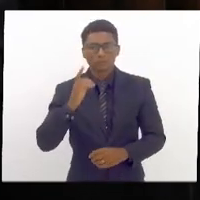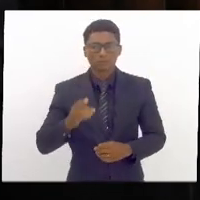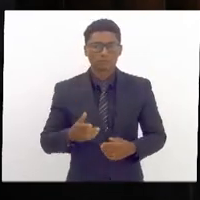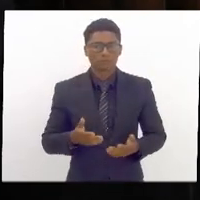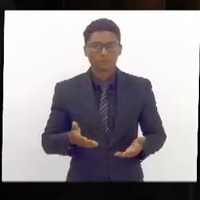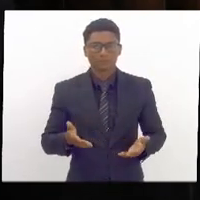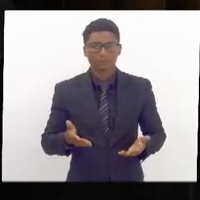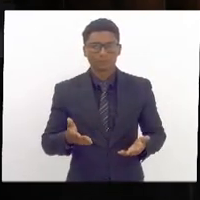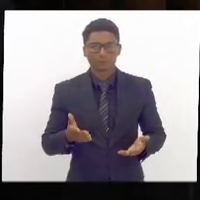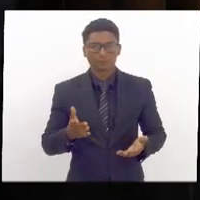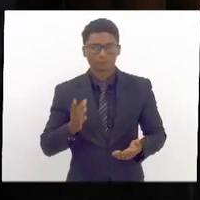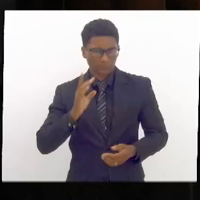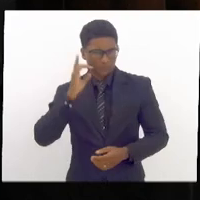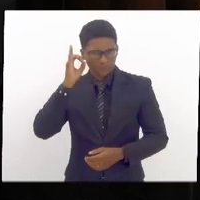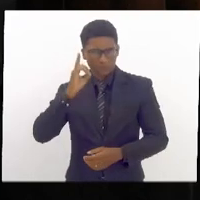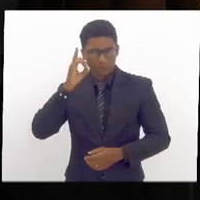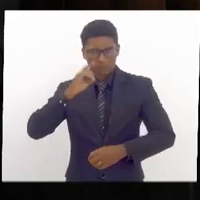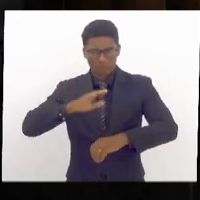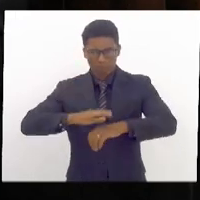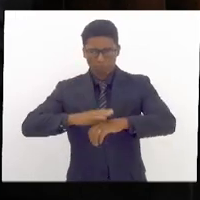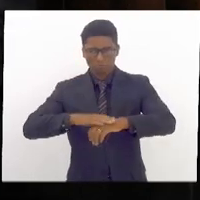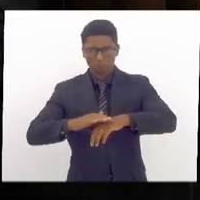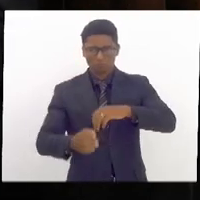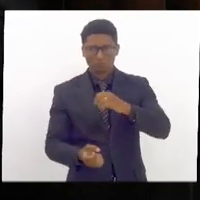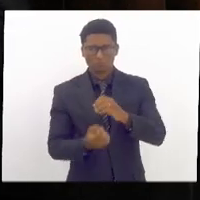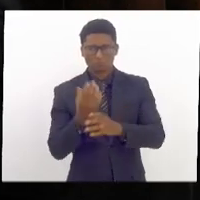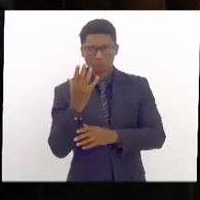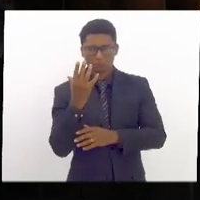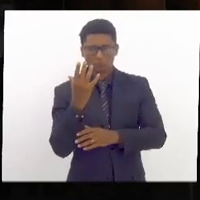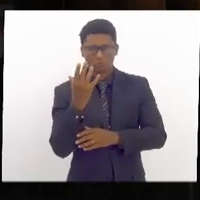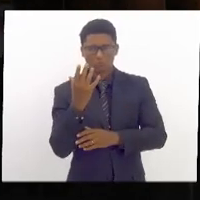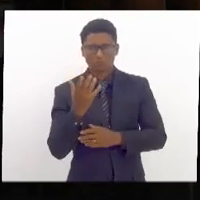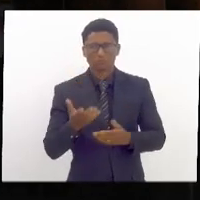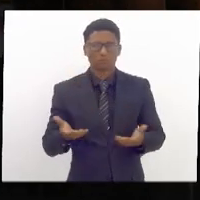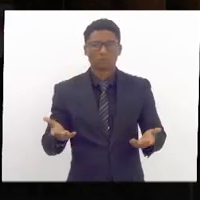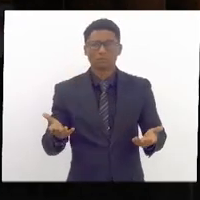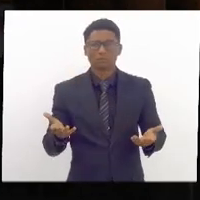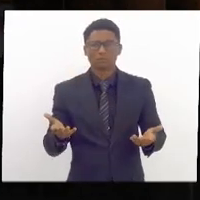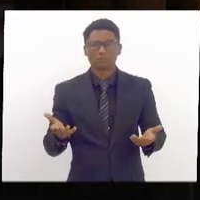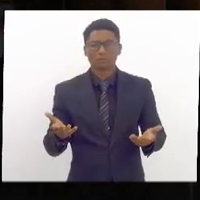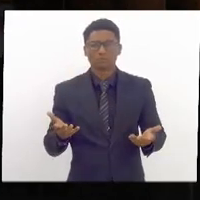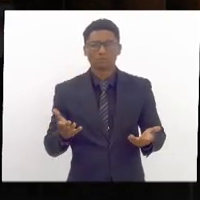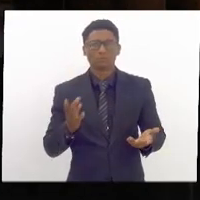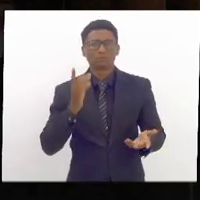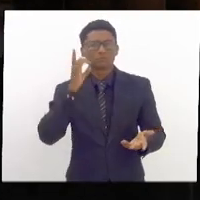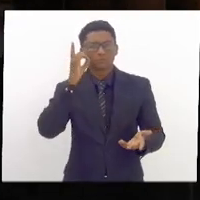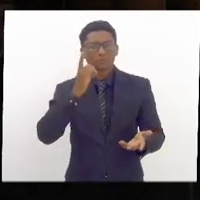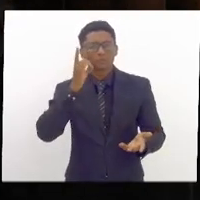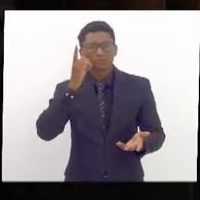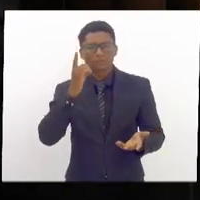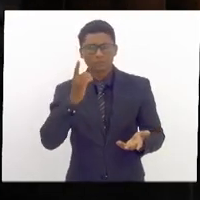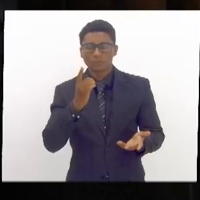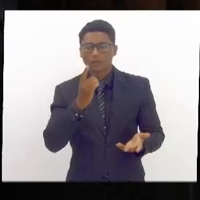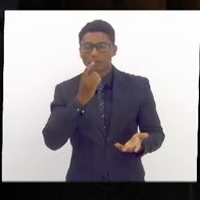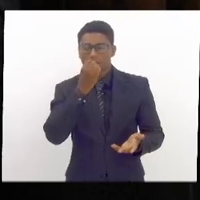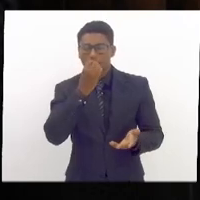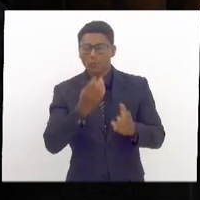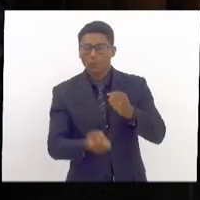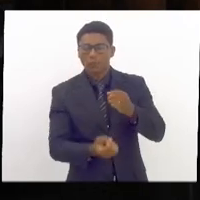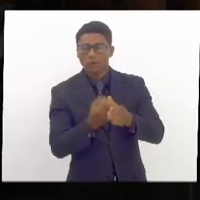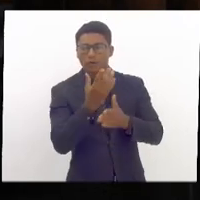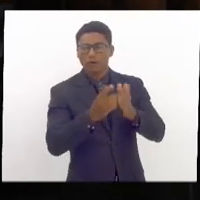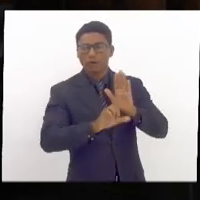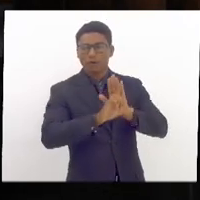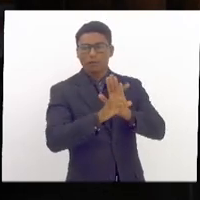deputados seriam os autores da matéria? Os próprios deputados legislariam em favor de si mesmos? Me parece